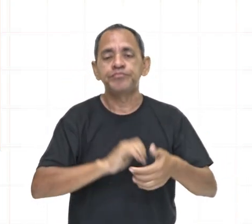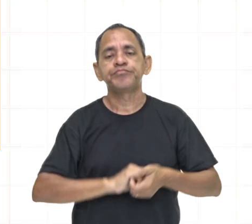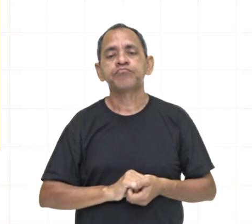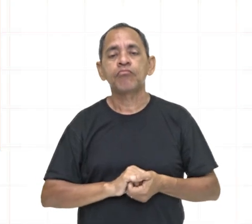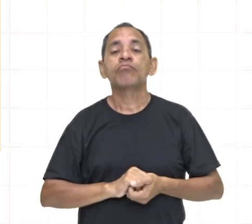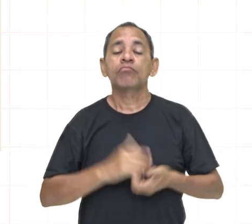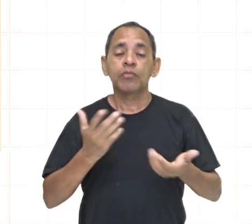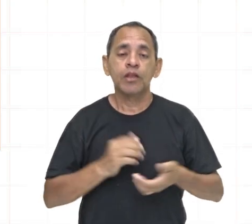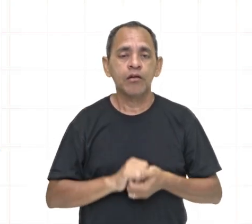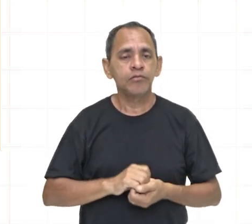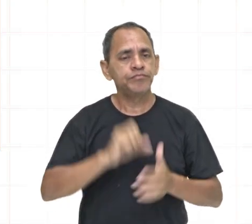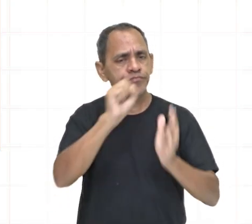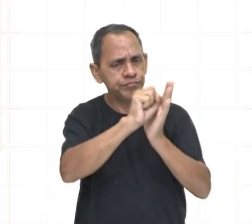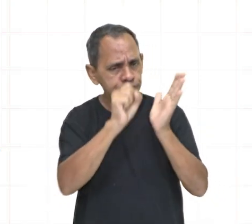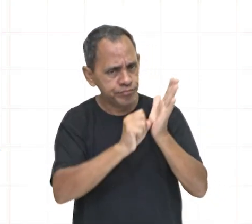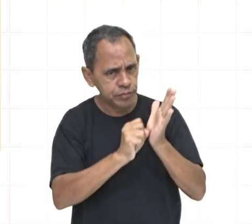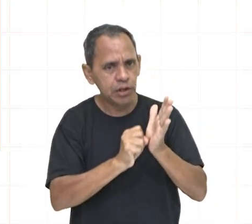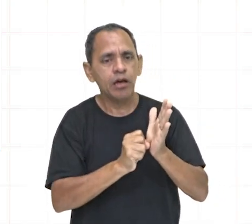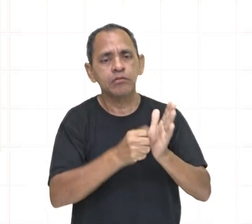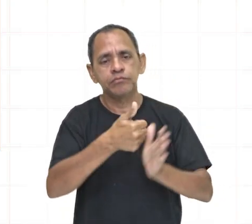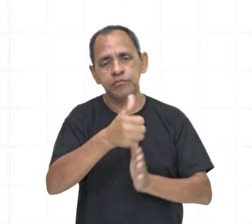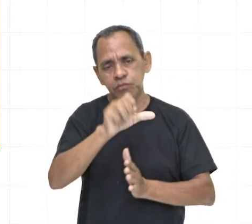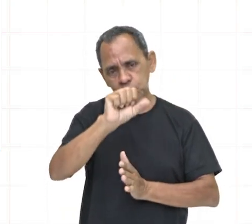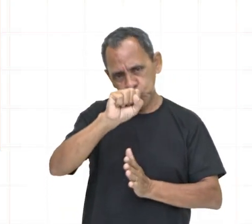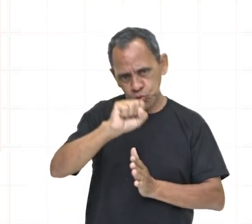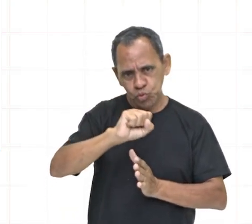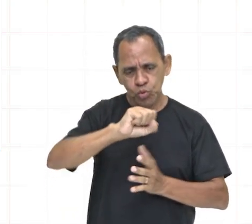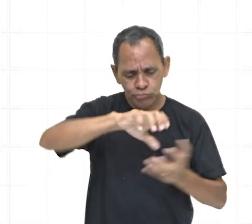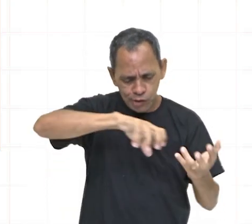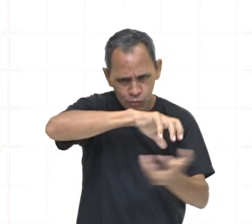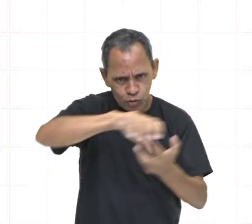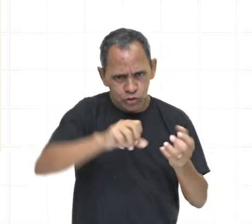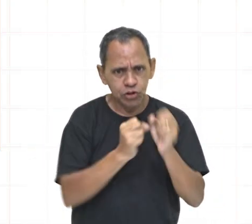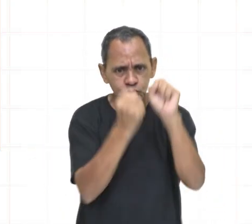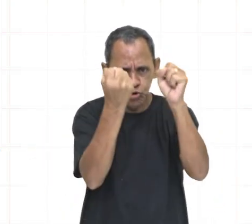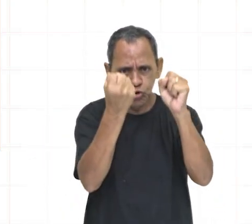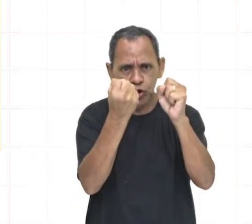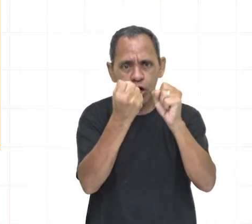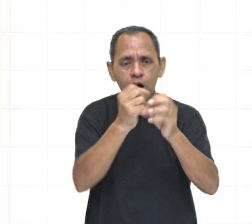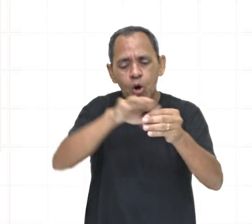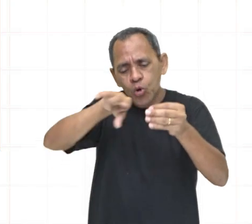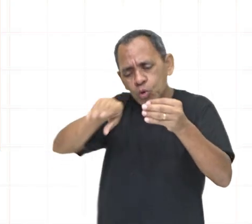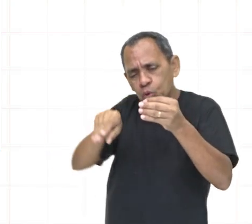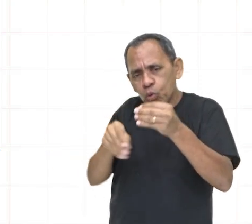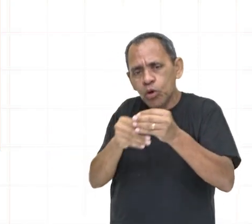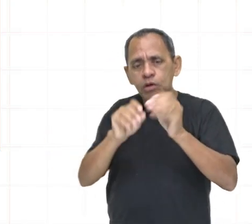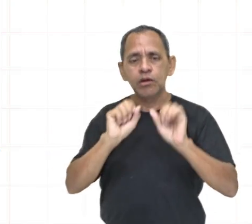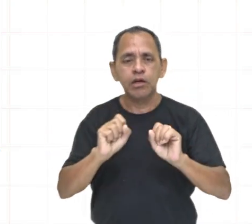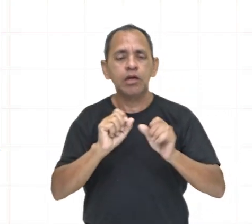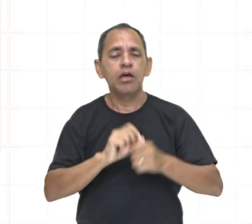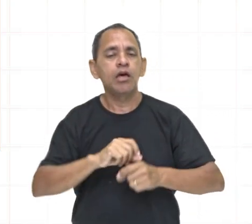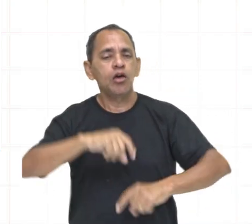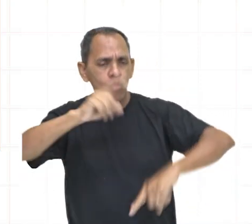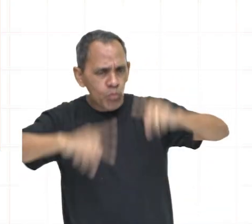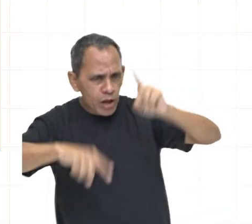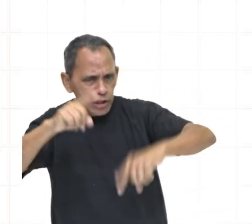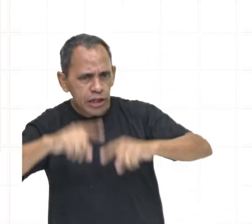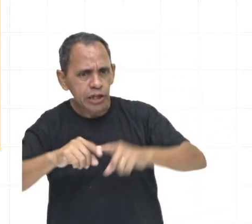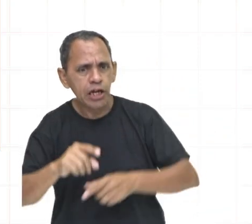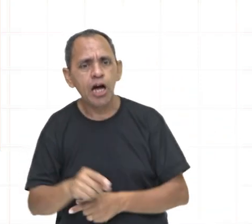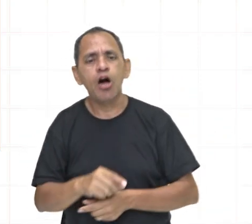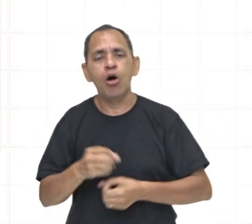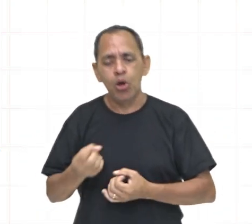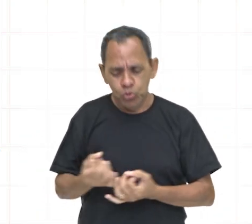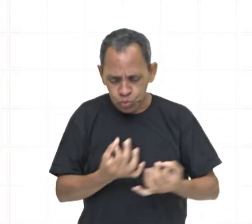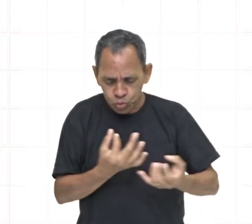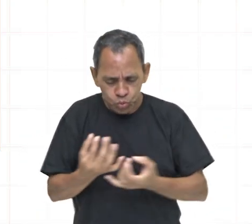século XVIII acabou introduzindo o quê? As máquinas a vapor, sendo um